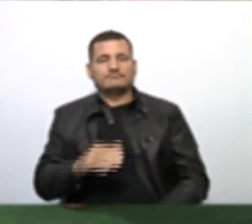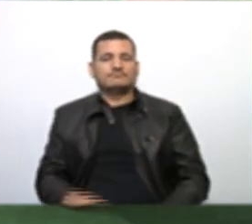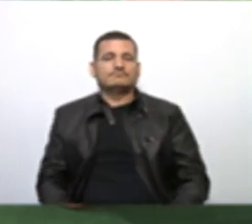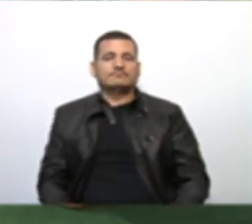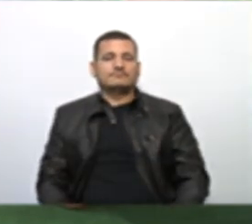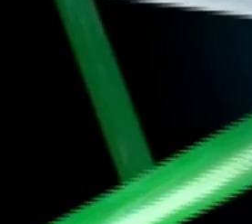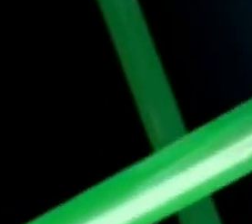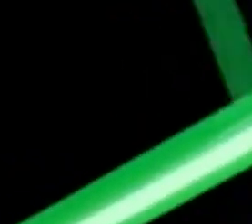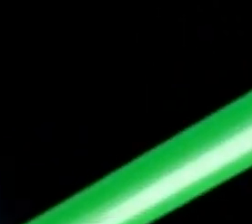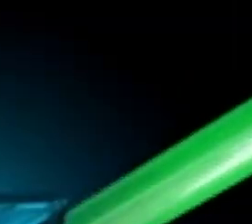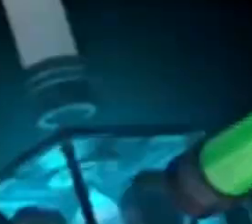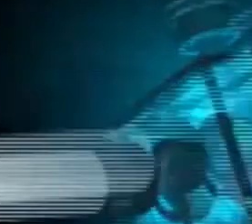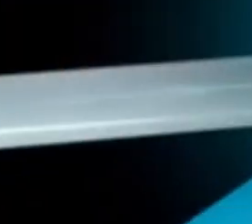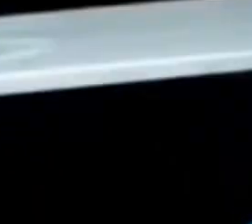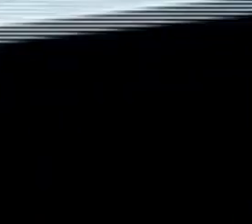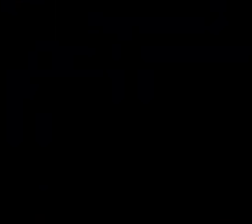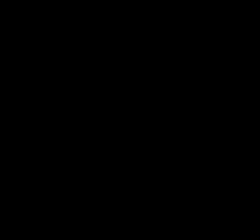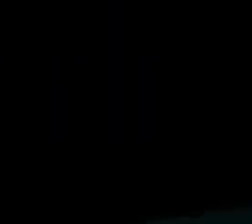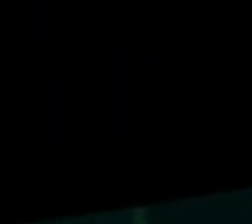hein?